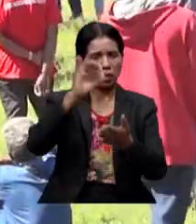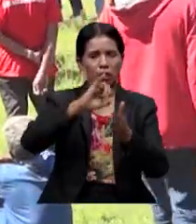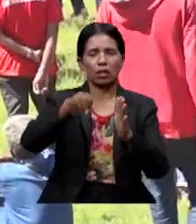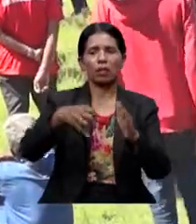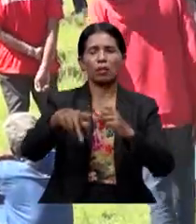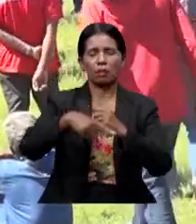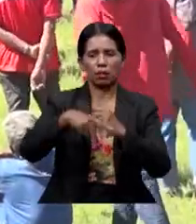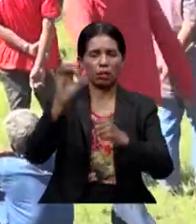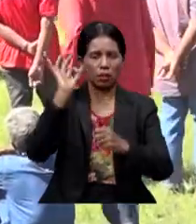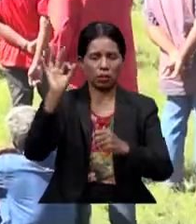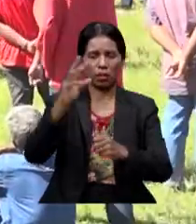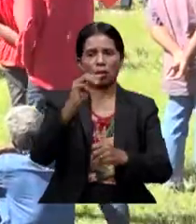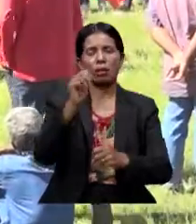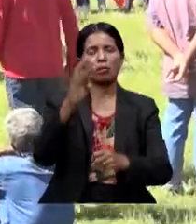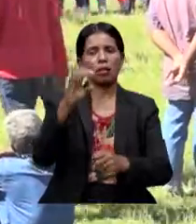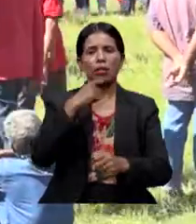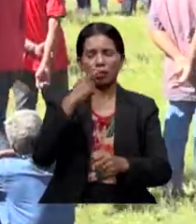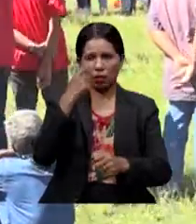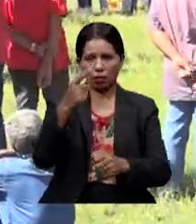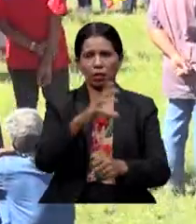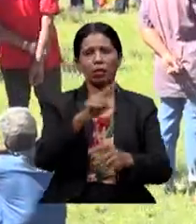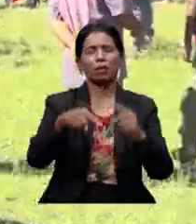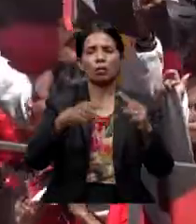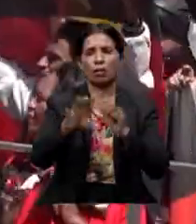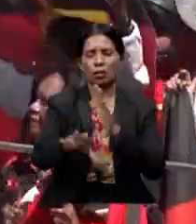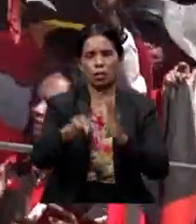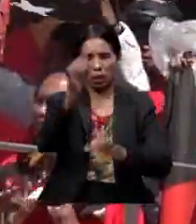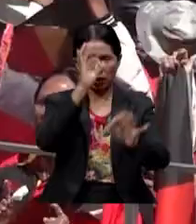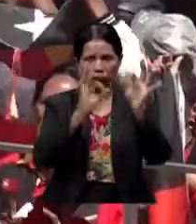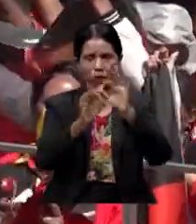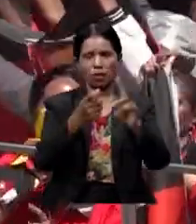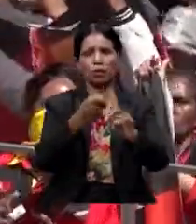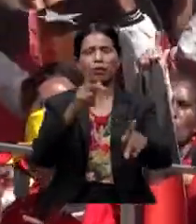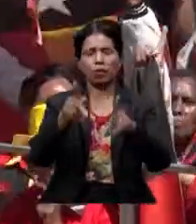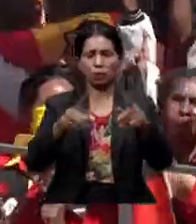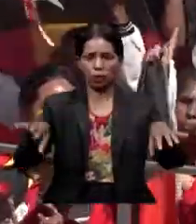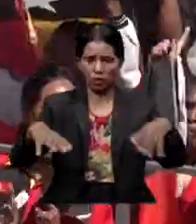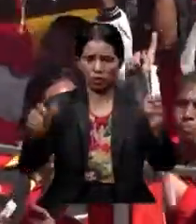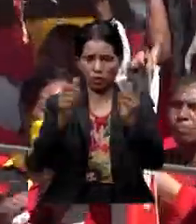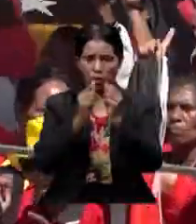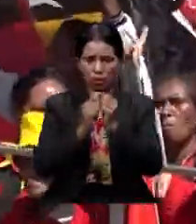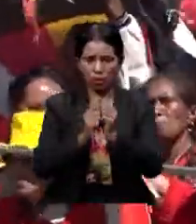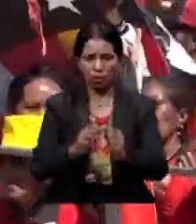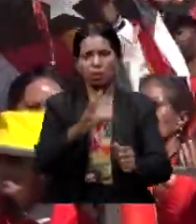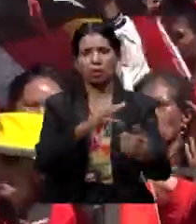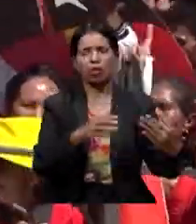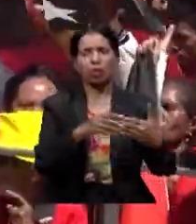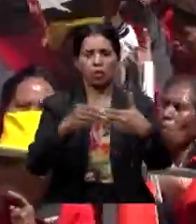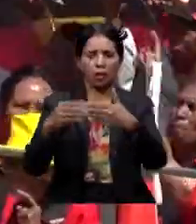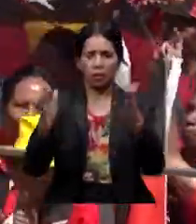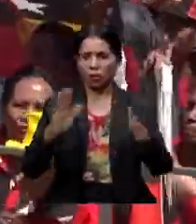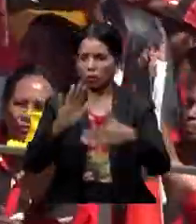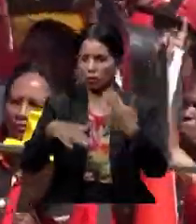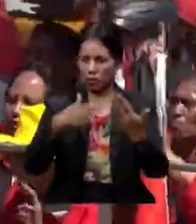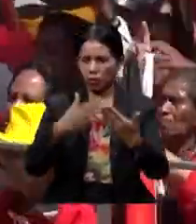Partido Fratelin Maria Alcatire Hateten, wan hira hetan confiança si povo, se serviço a mutu ko órgão soberania hotu,